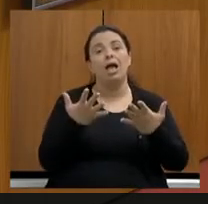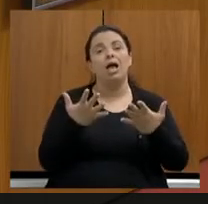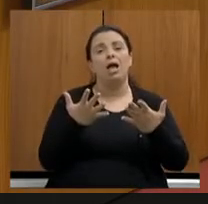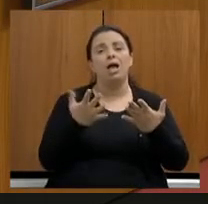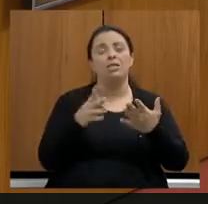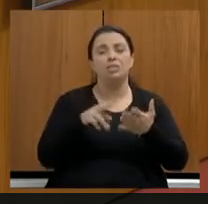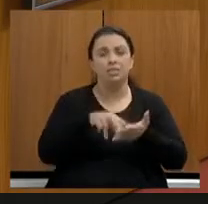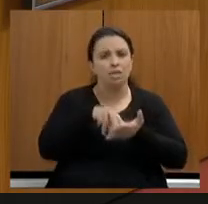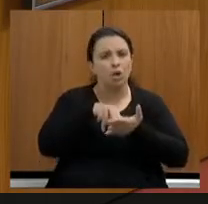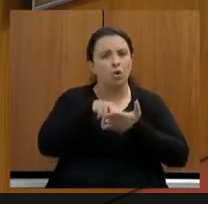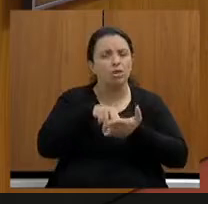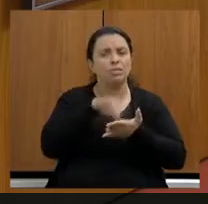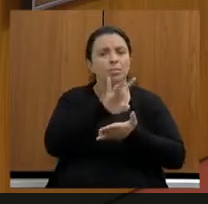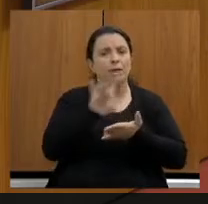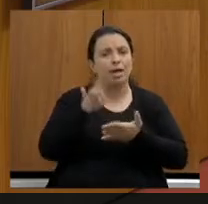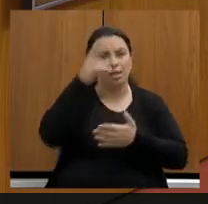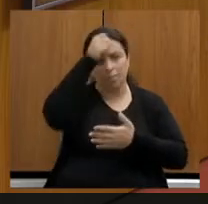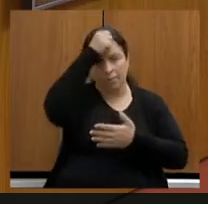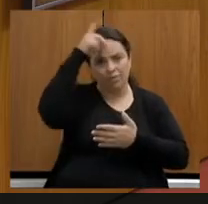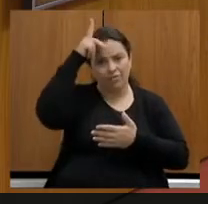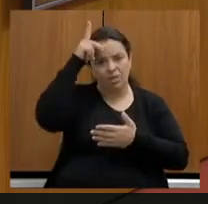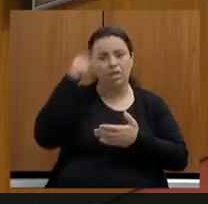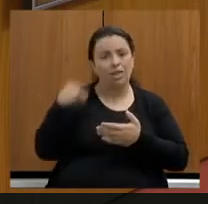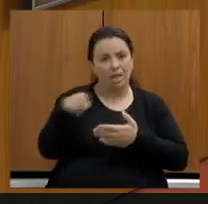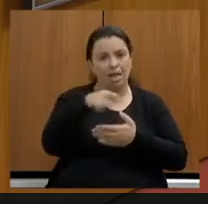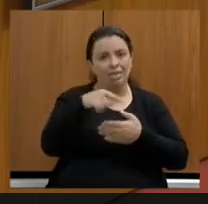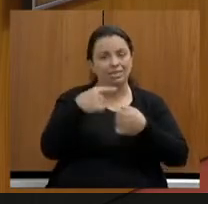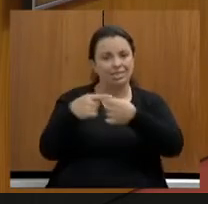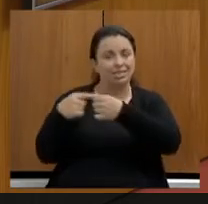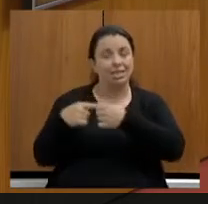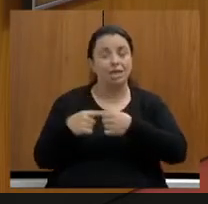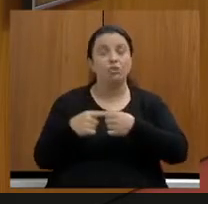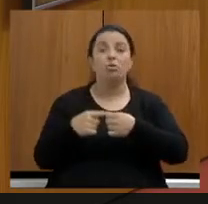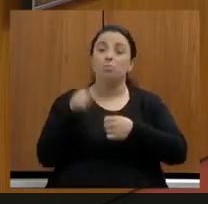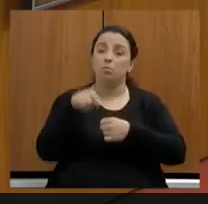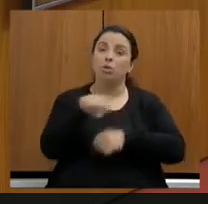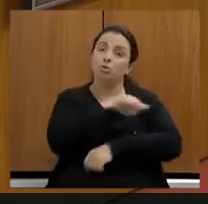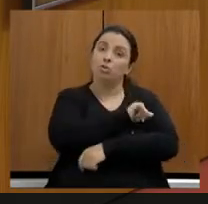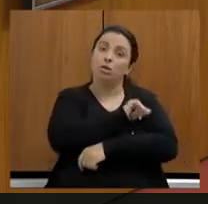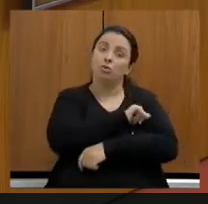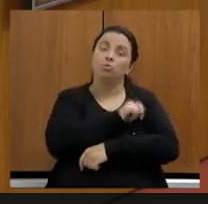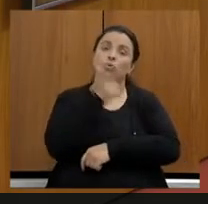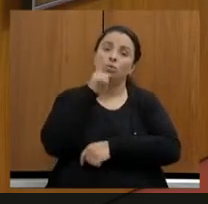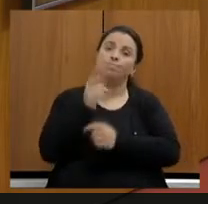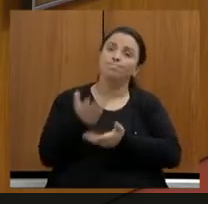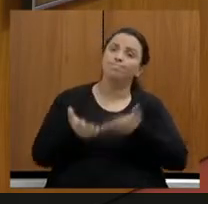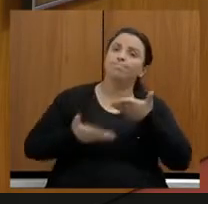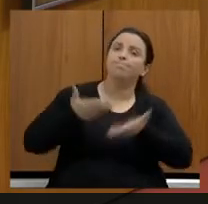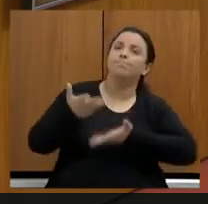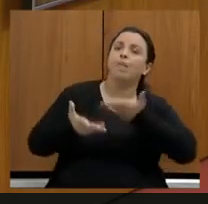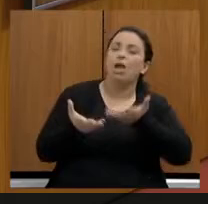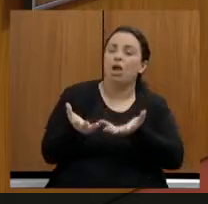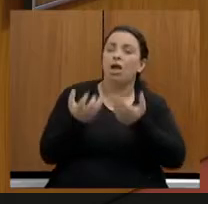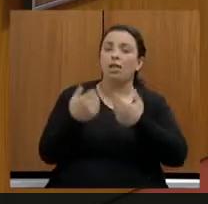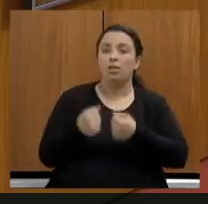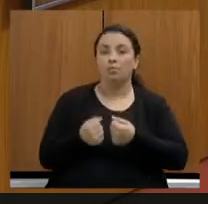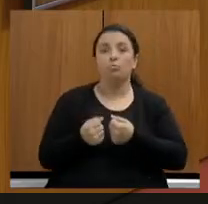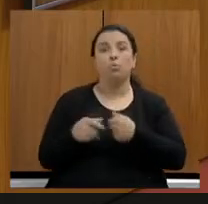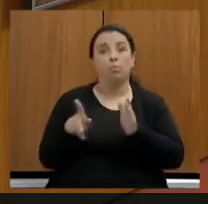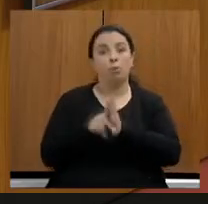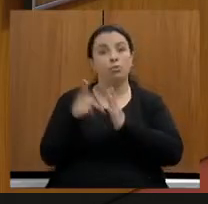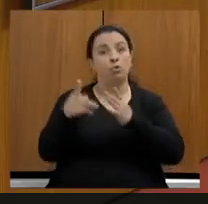precisão para que os nossos estudantes possam ser muito bem assistidos com o eles merecem e como a gente tem toda a competência